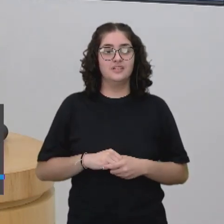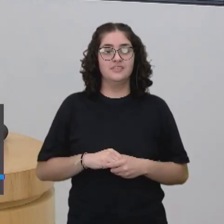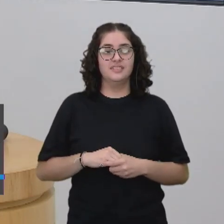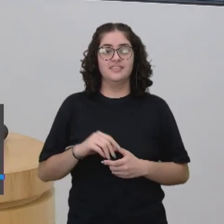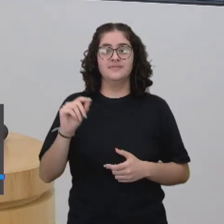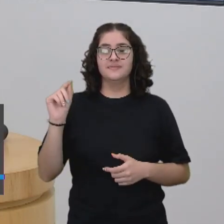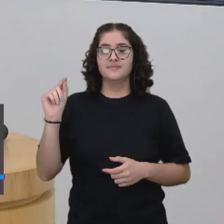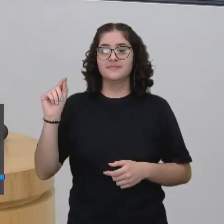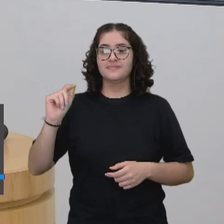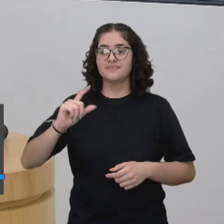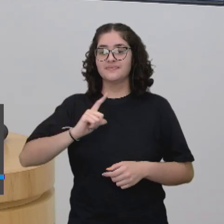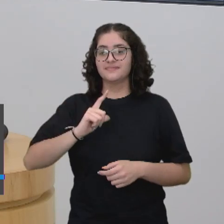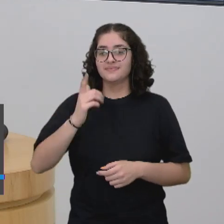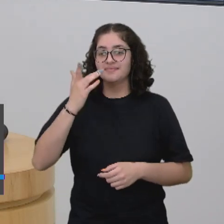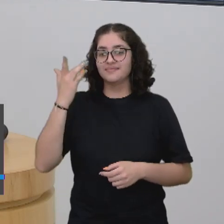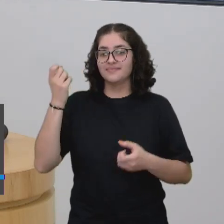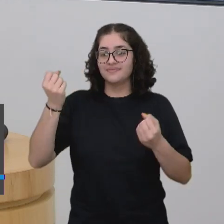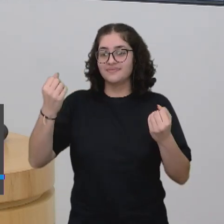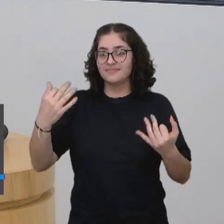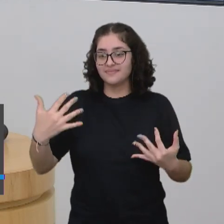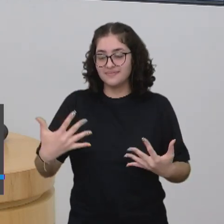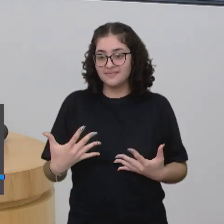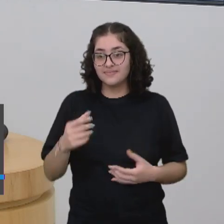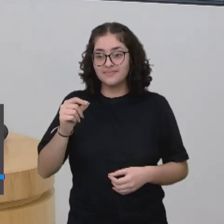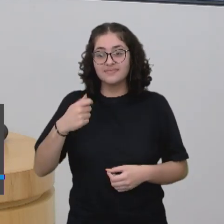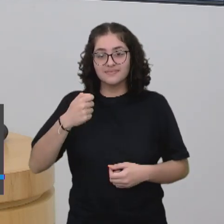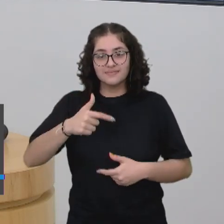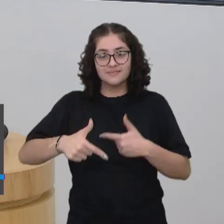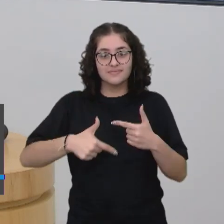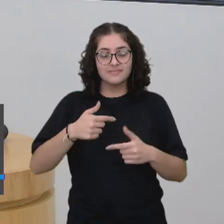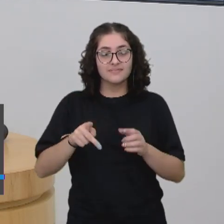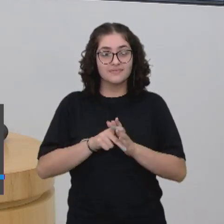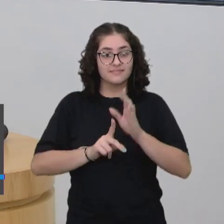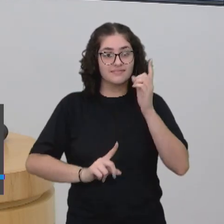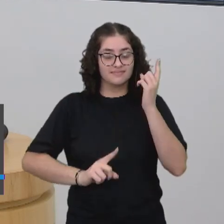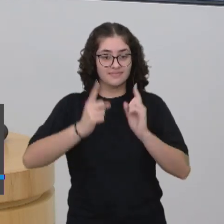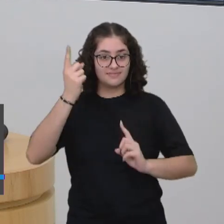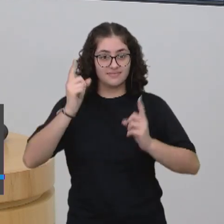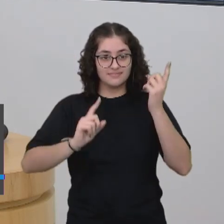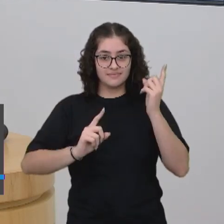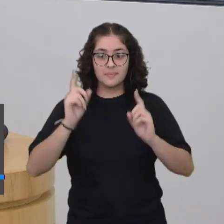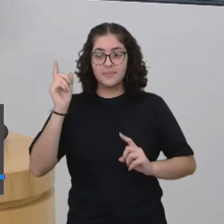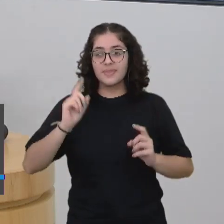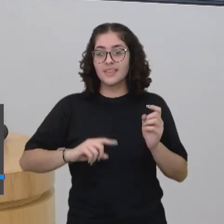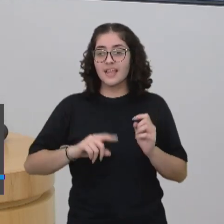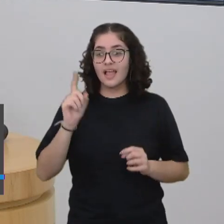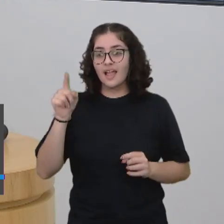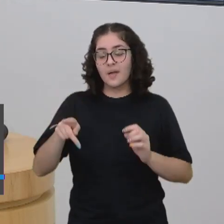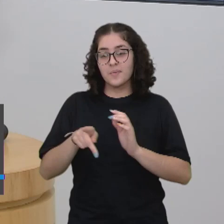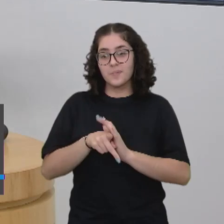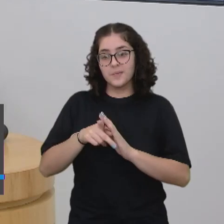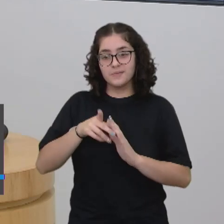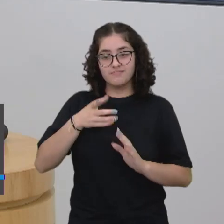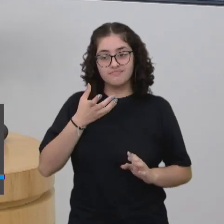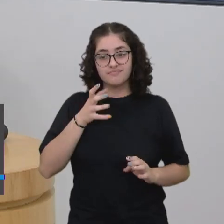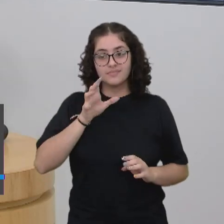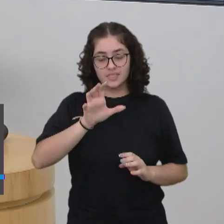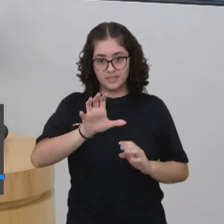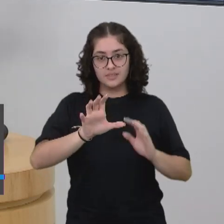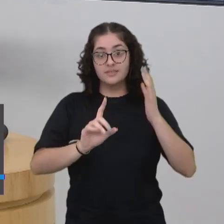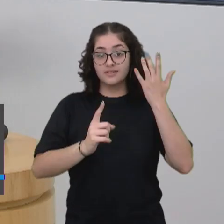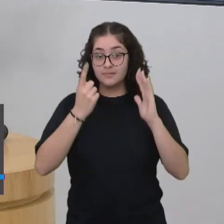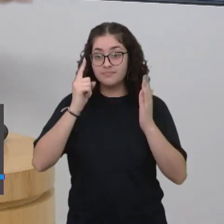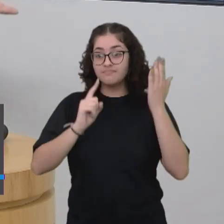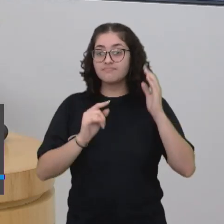pro carnaval. E tem gente que vai falar, não, todo mundo deveria trabalhar no carnaval. Isso são coisas particulares. Existem grupos que, por